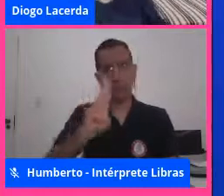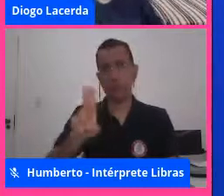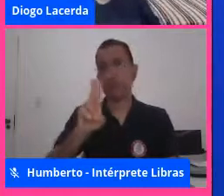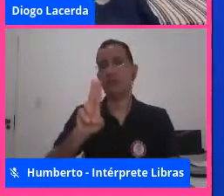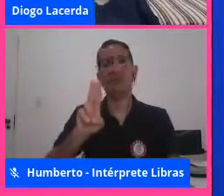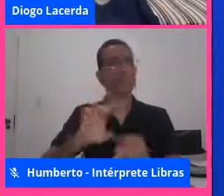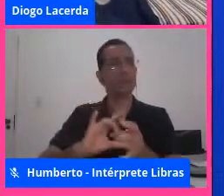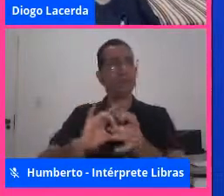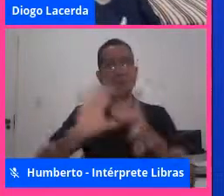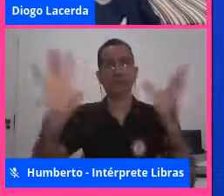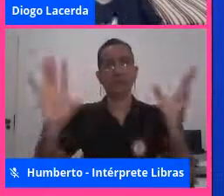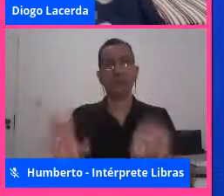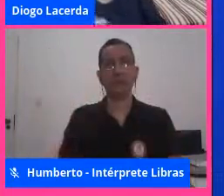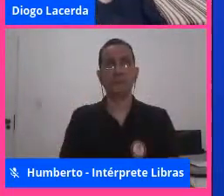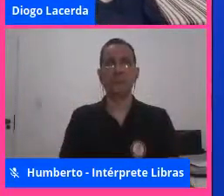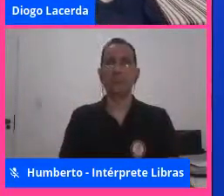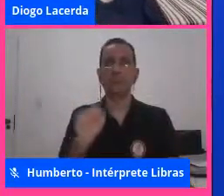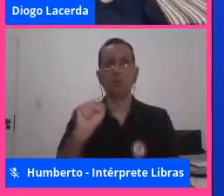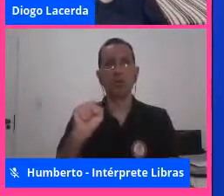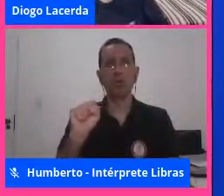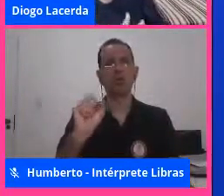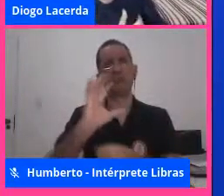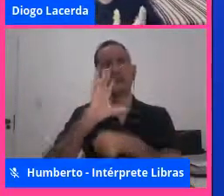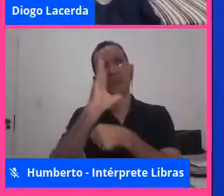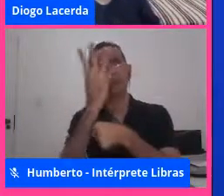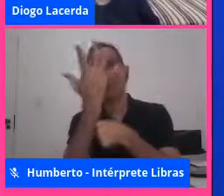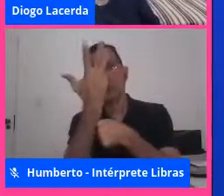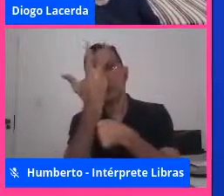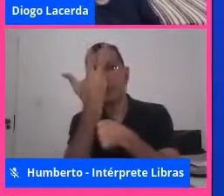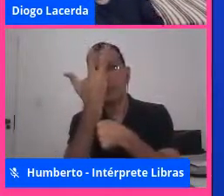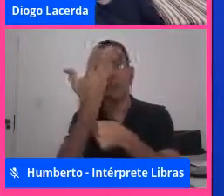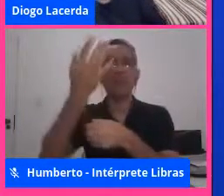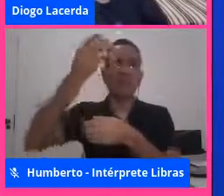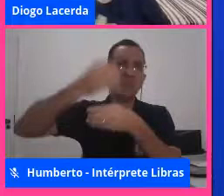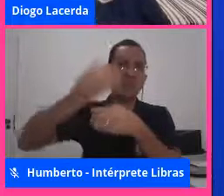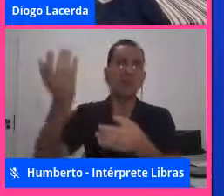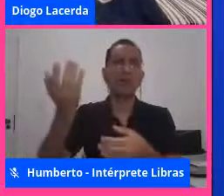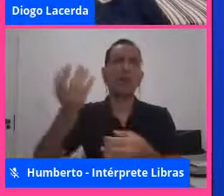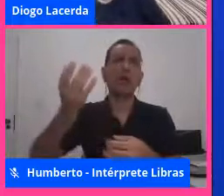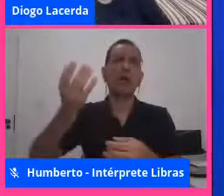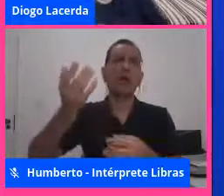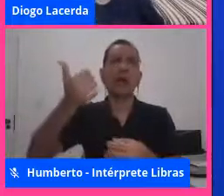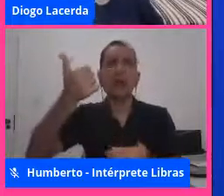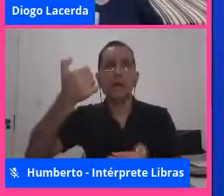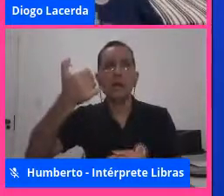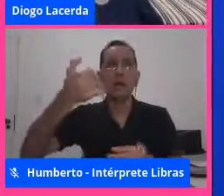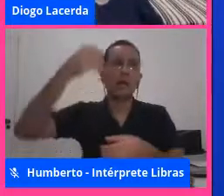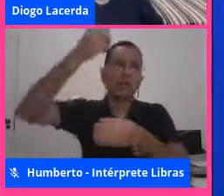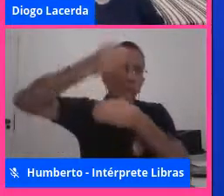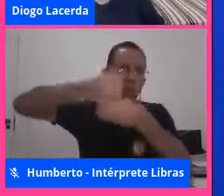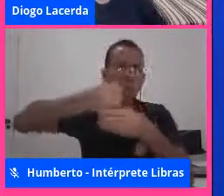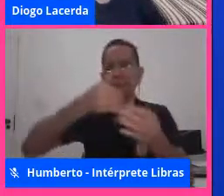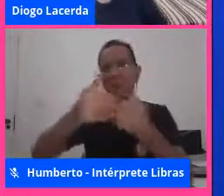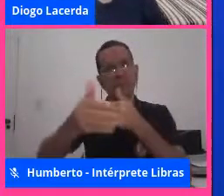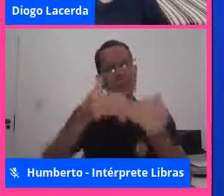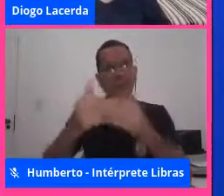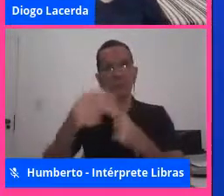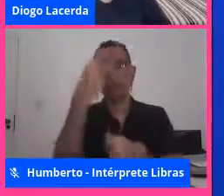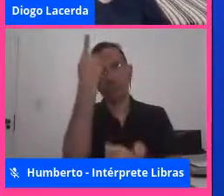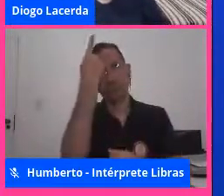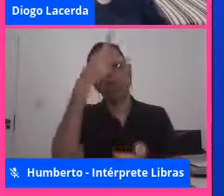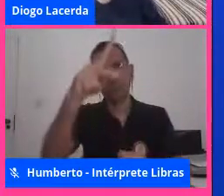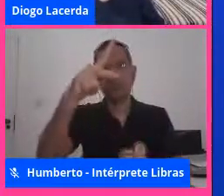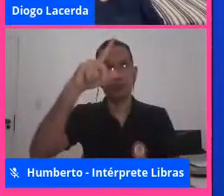uma planta, pode botar caneta, adubo, o que você quiser. É um copo com mil utilidades. Então, a ideia é fazer